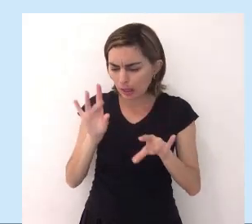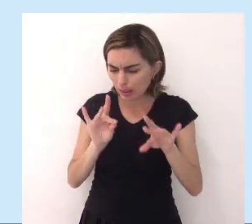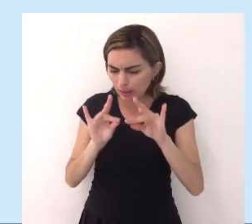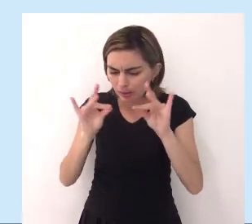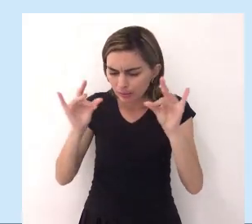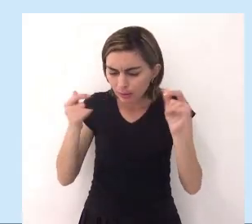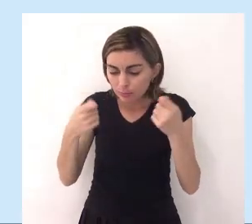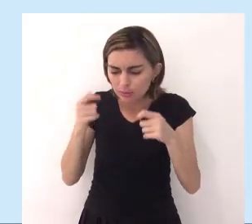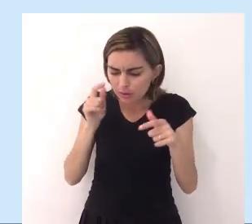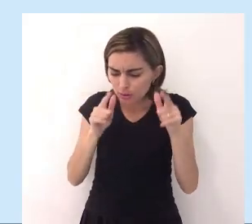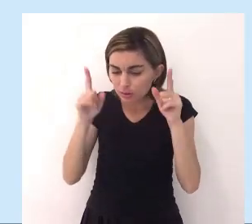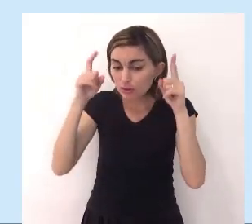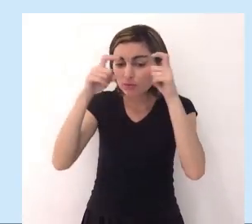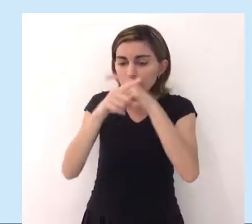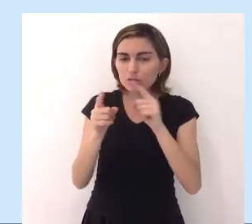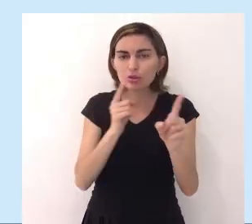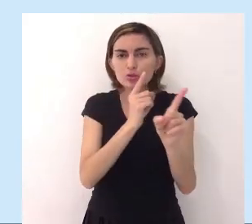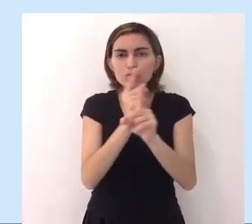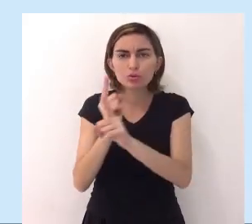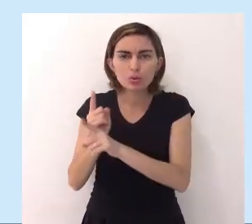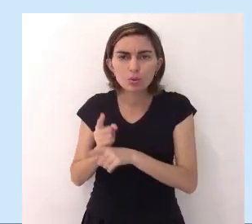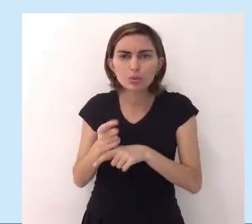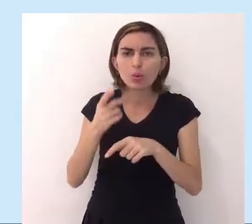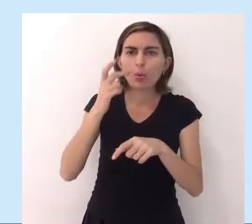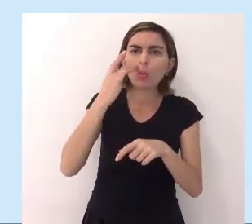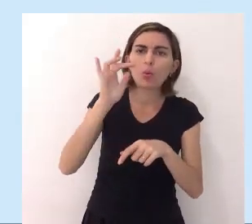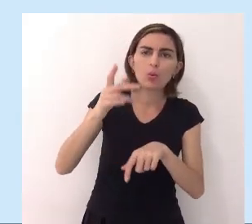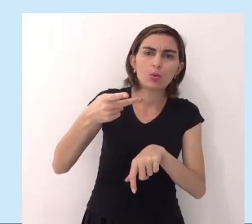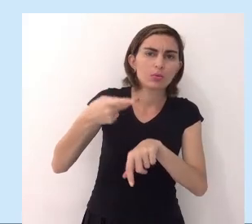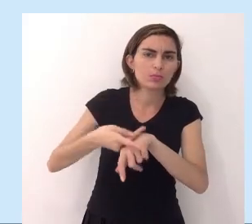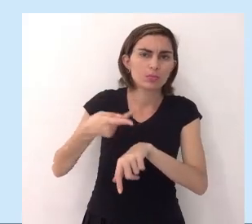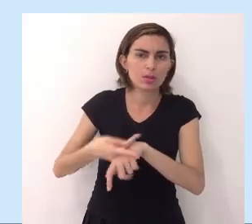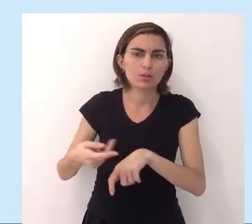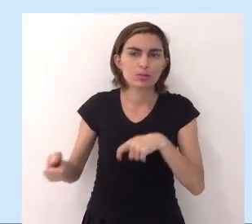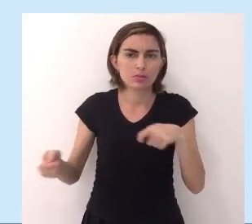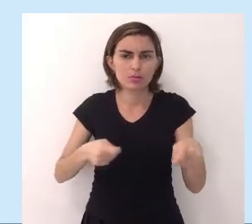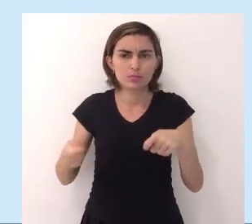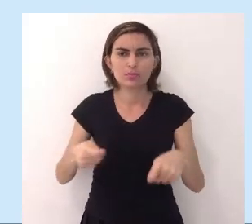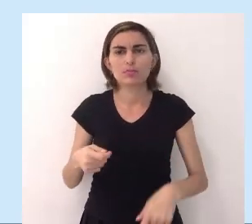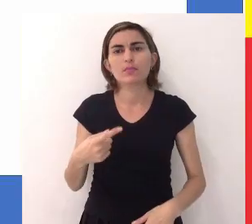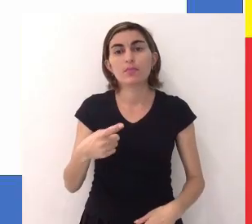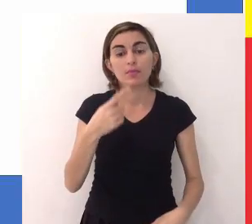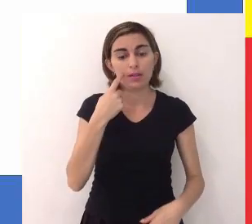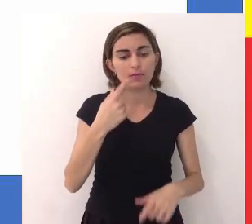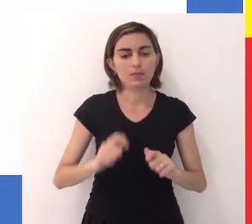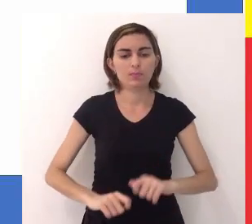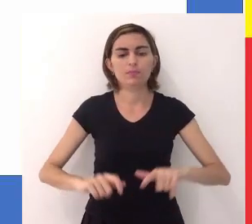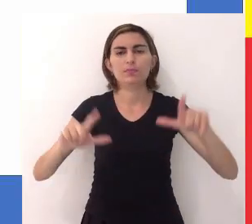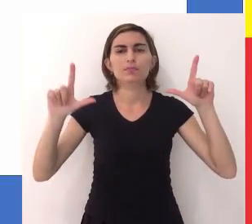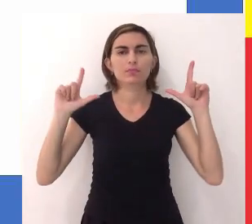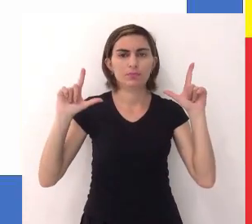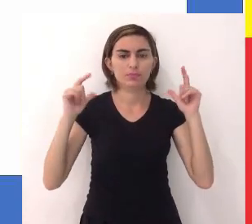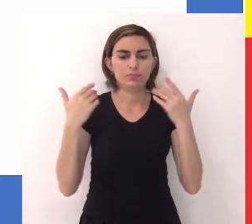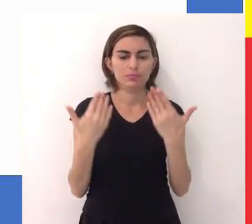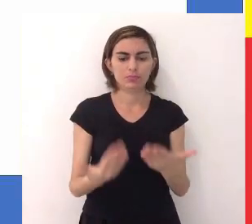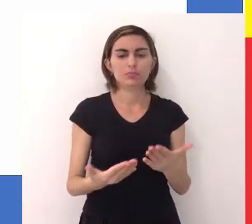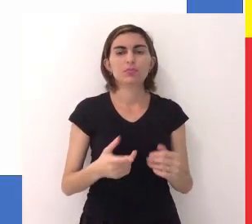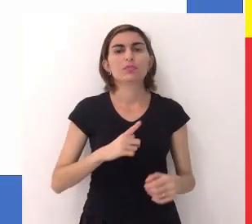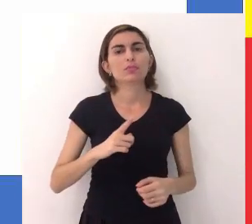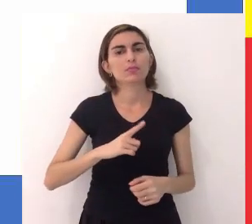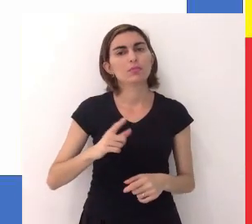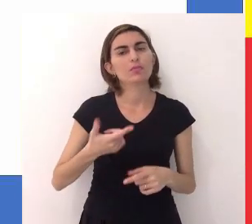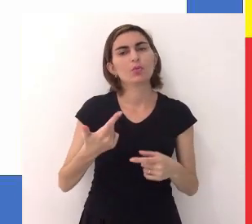era muito difícil você conseguir encontrar ouro e prata, ok? Nessa próxima tela você vê também